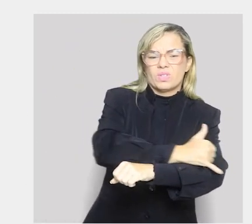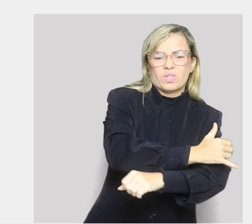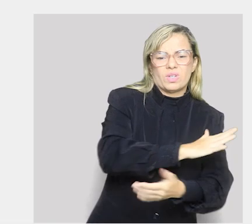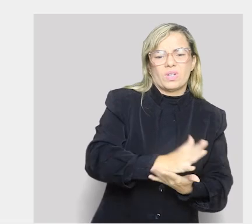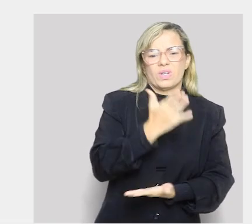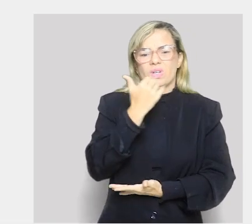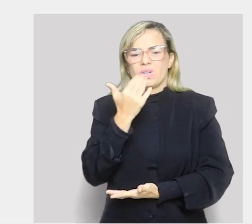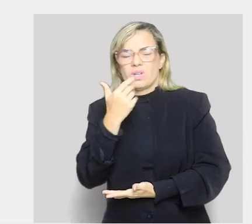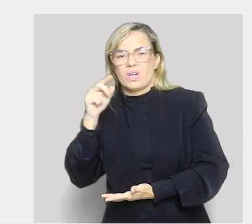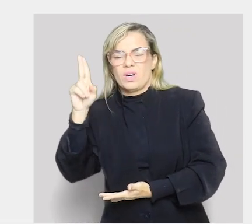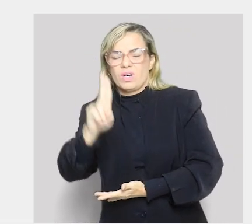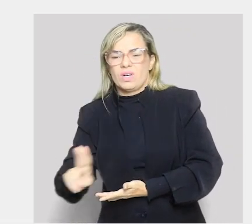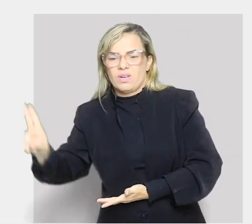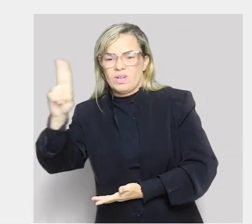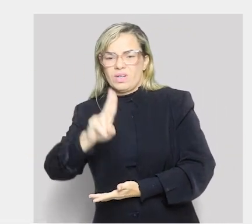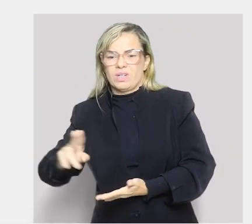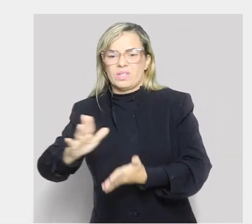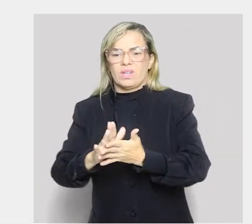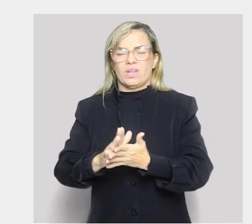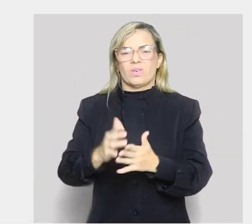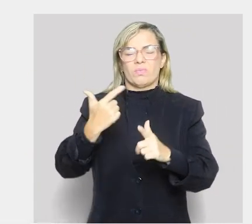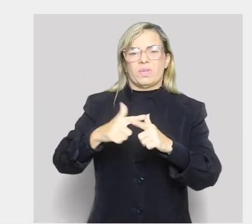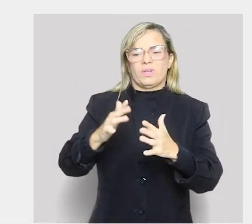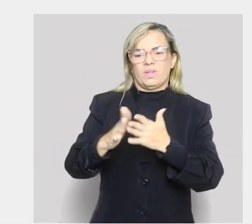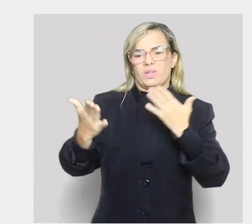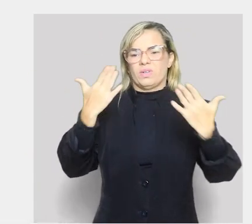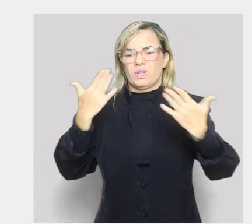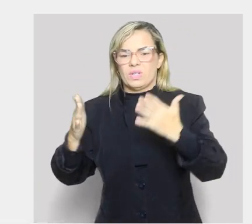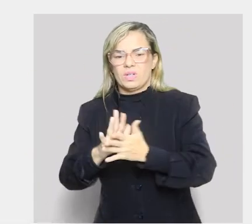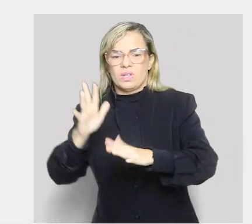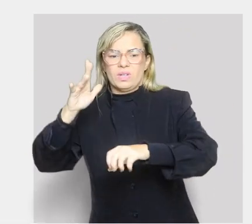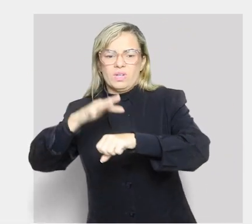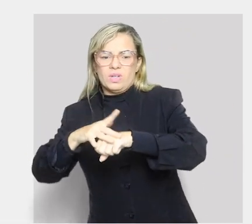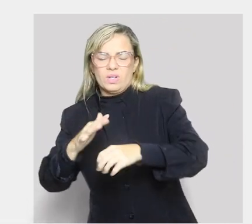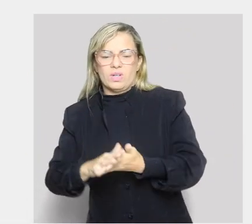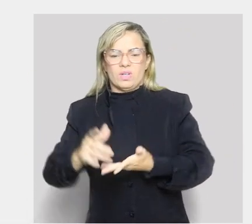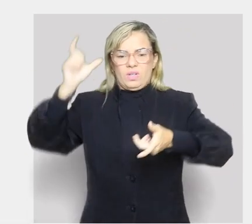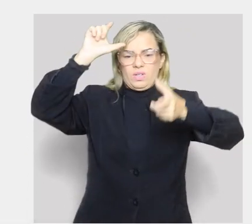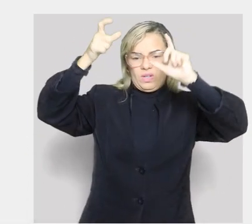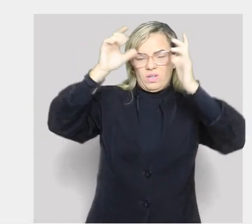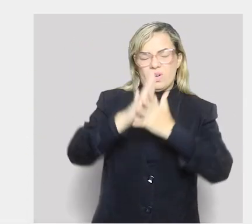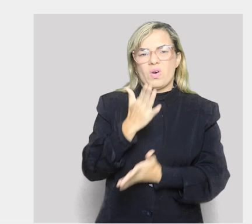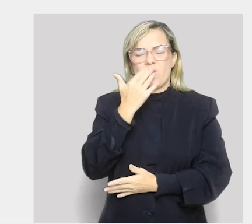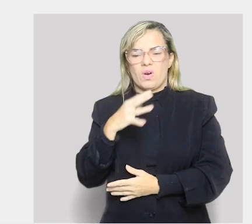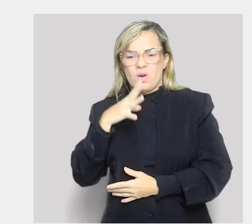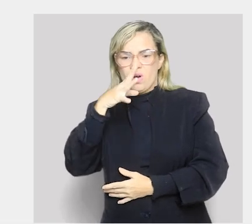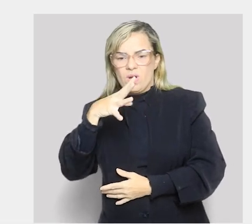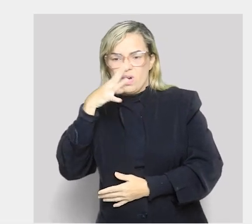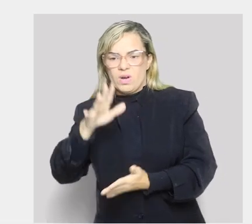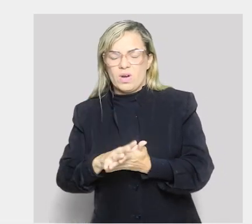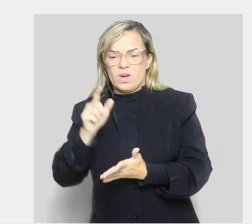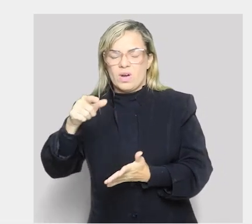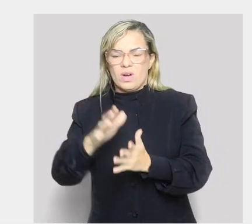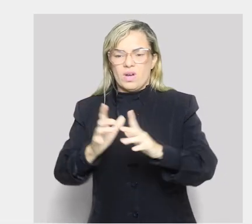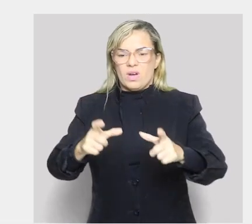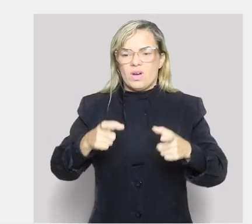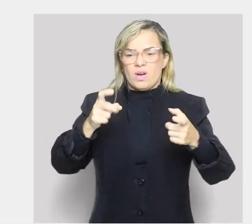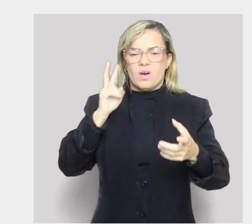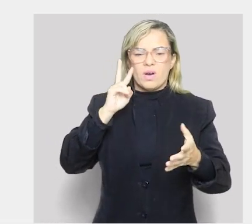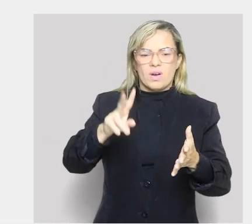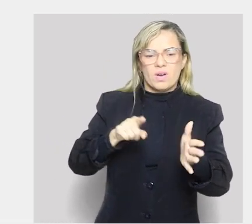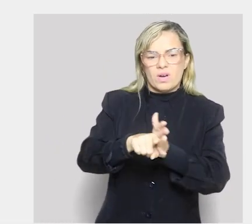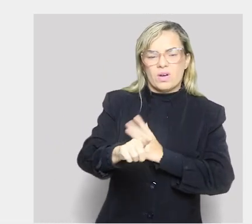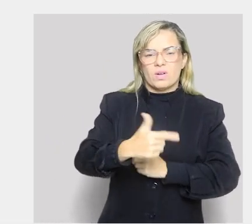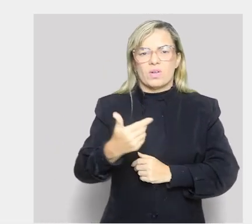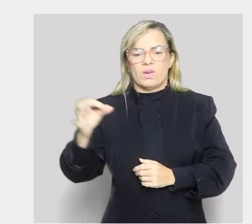problemas psicológicos. O transtorno de comer compulsivo é encontrado em cerca de 2% da população em geral,